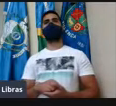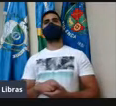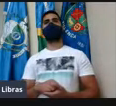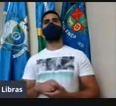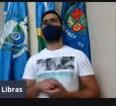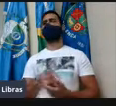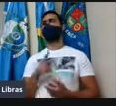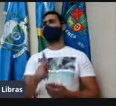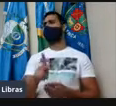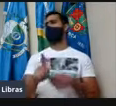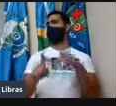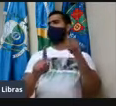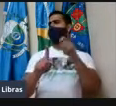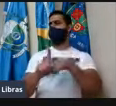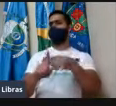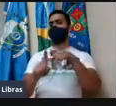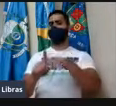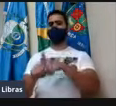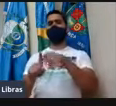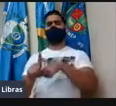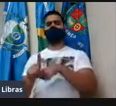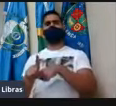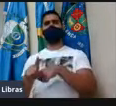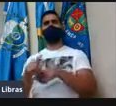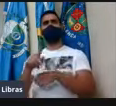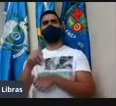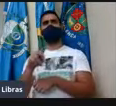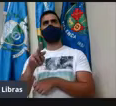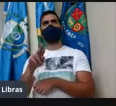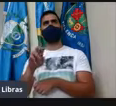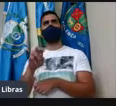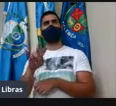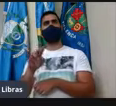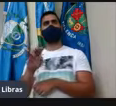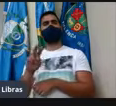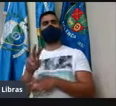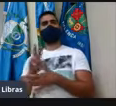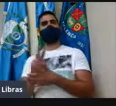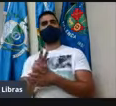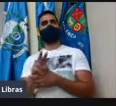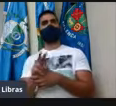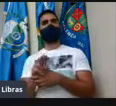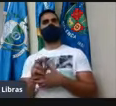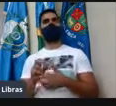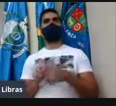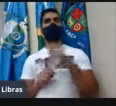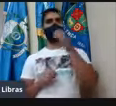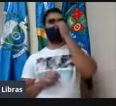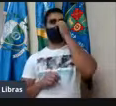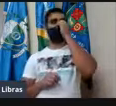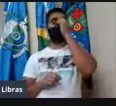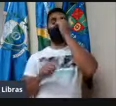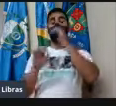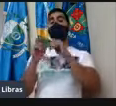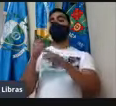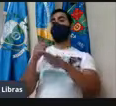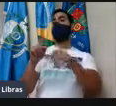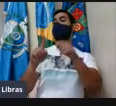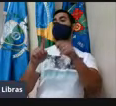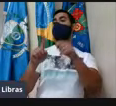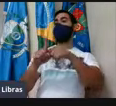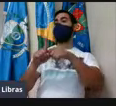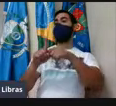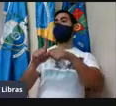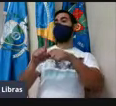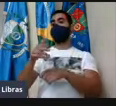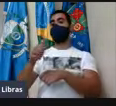todo mês do Prévio Valença. E deveria ter sido isso, eu estou falando do valor de janeiro,